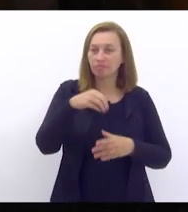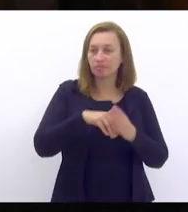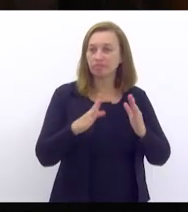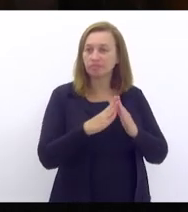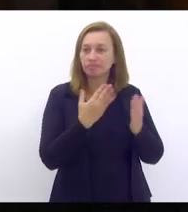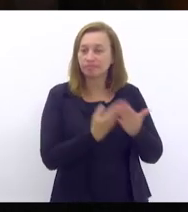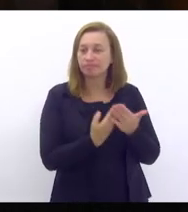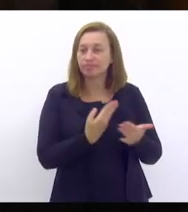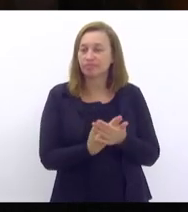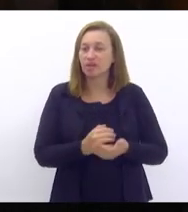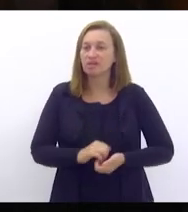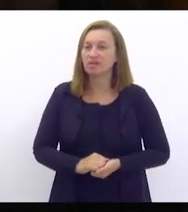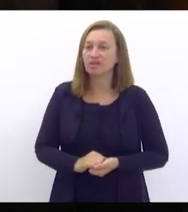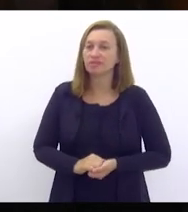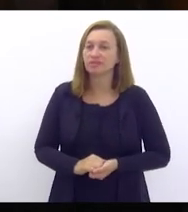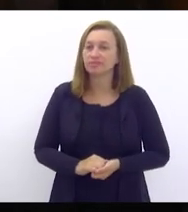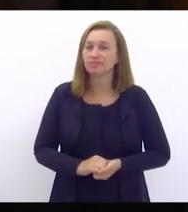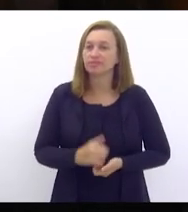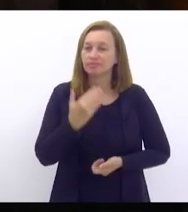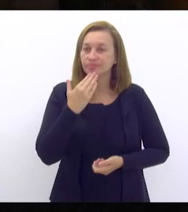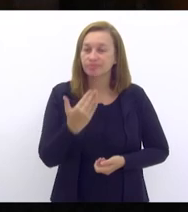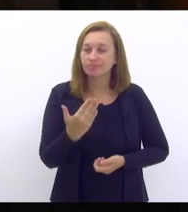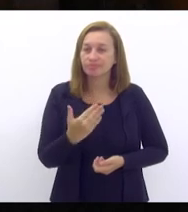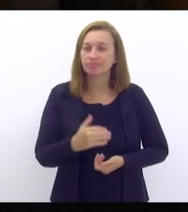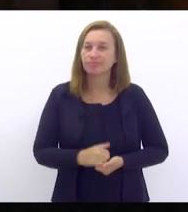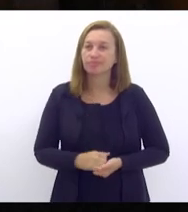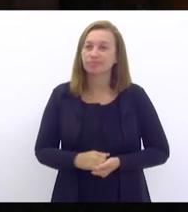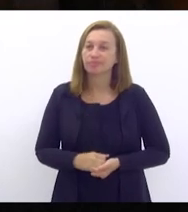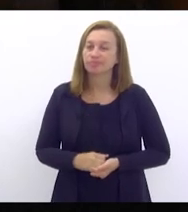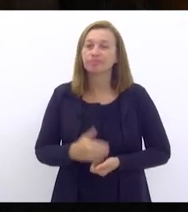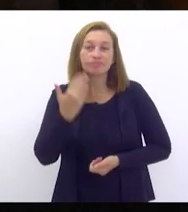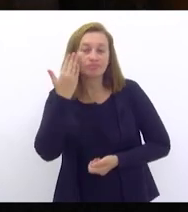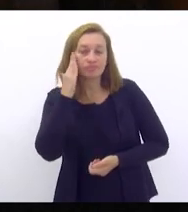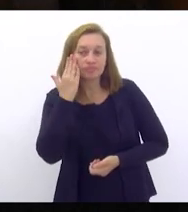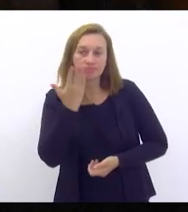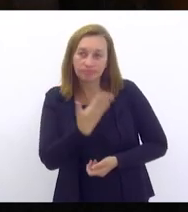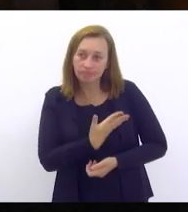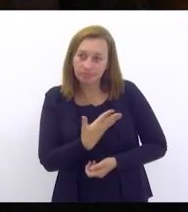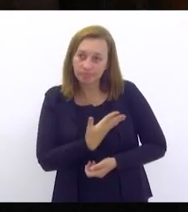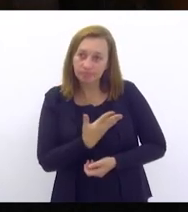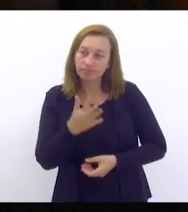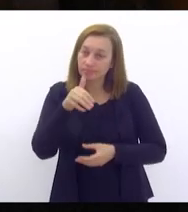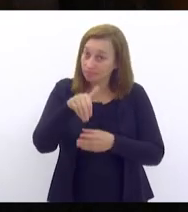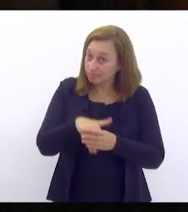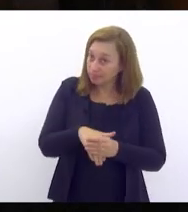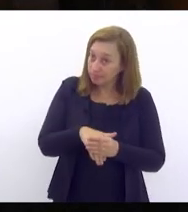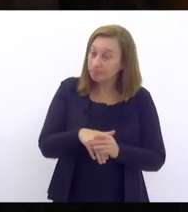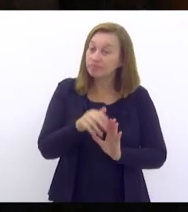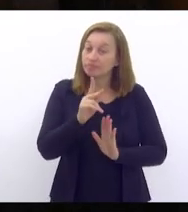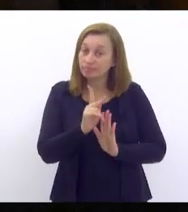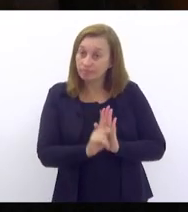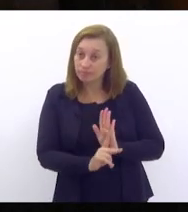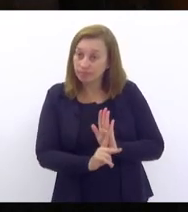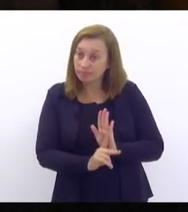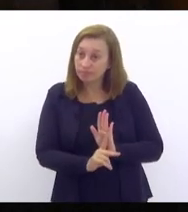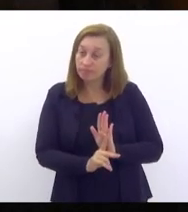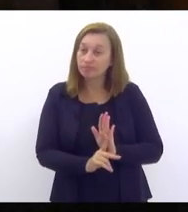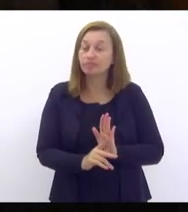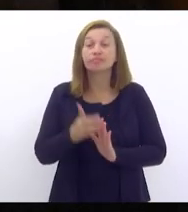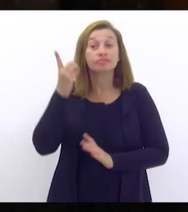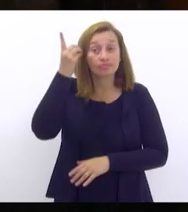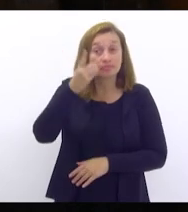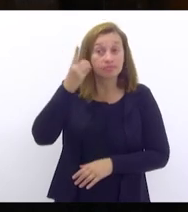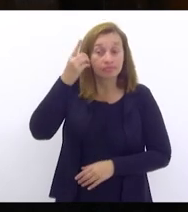quero aqui pedir para os meus pares a compreensão para a votação desse projeto, para aqueles deputados